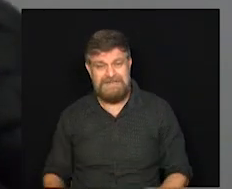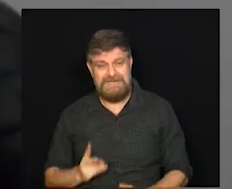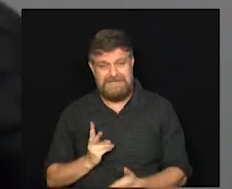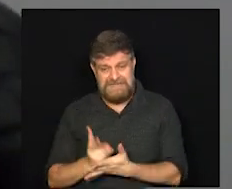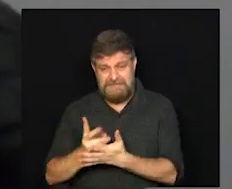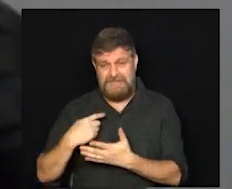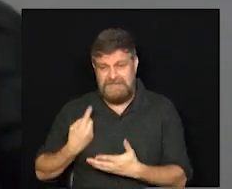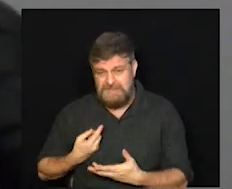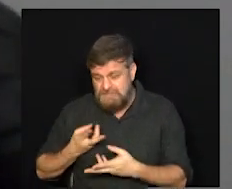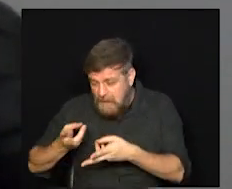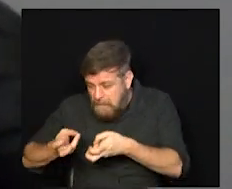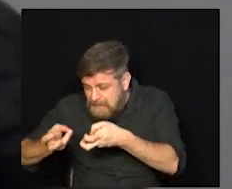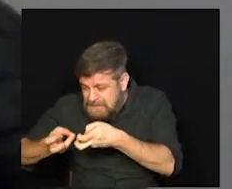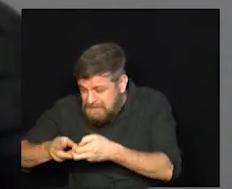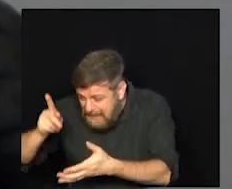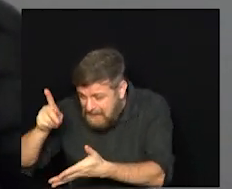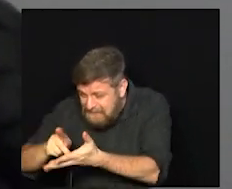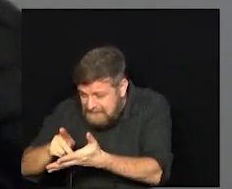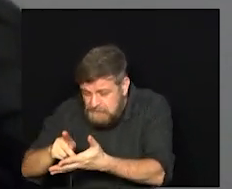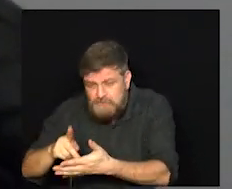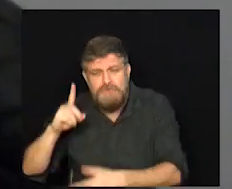engajando dentro dessa realidade.